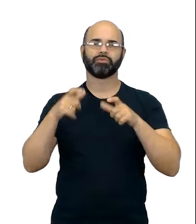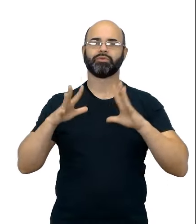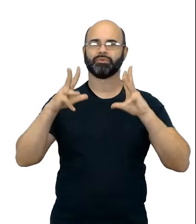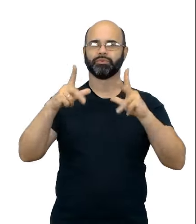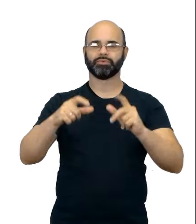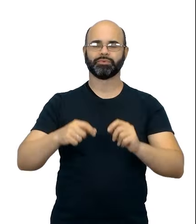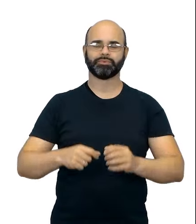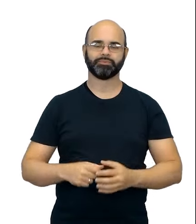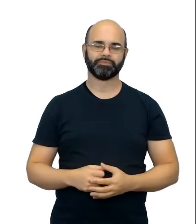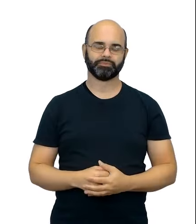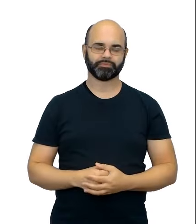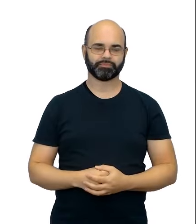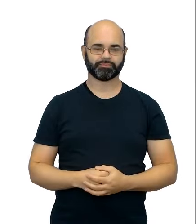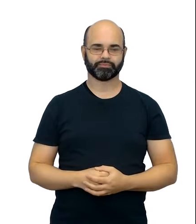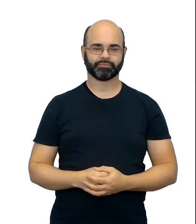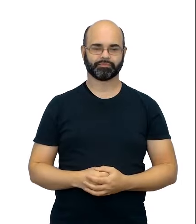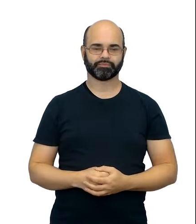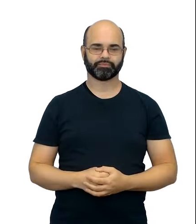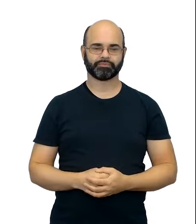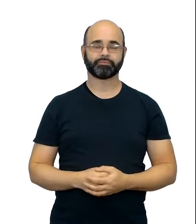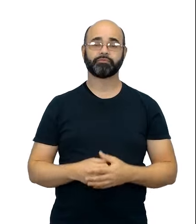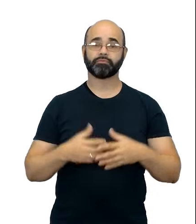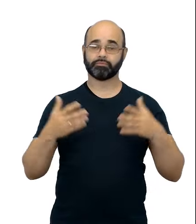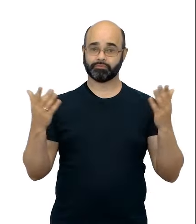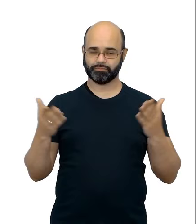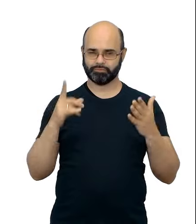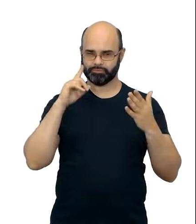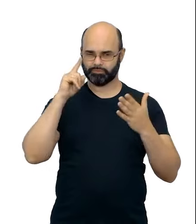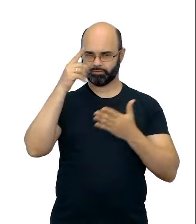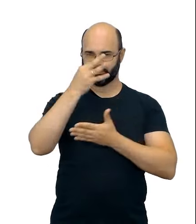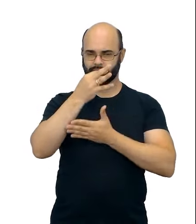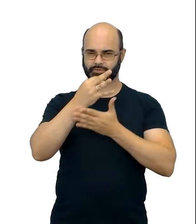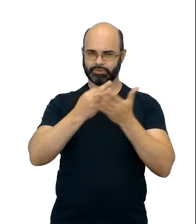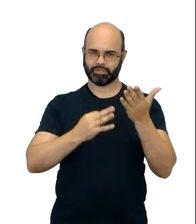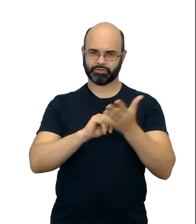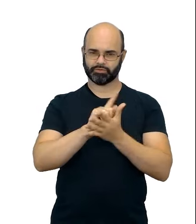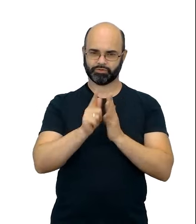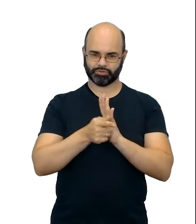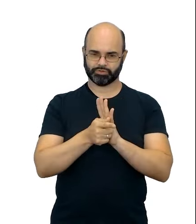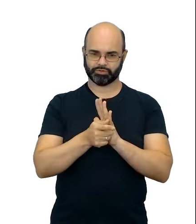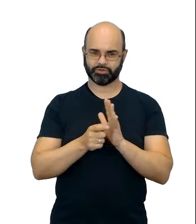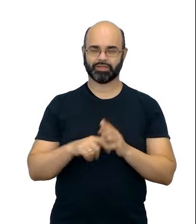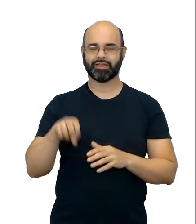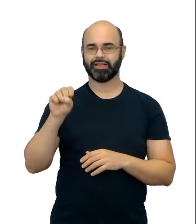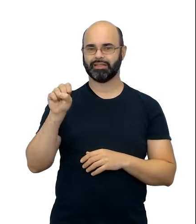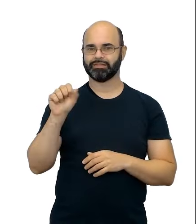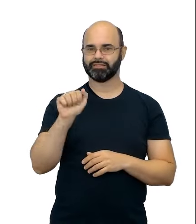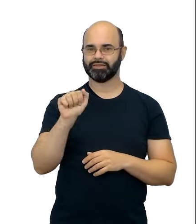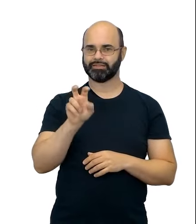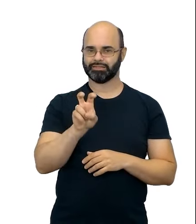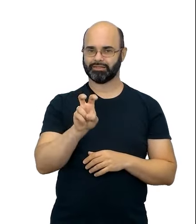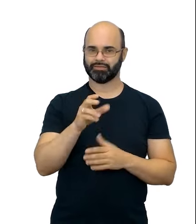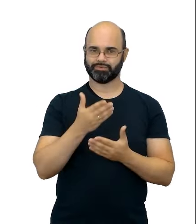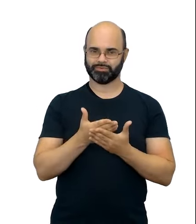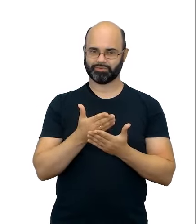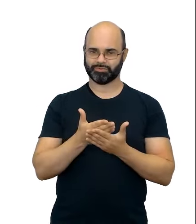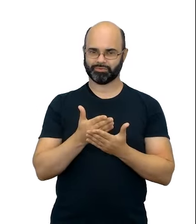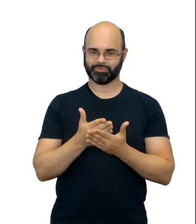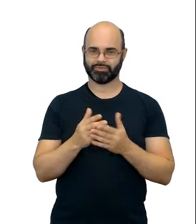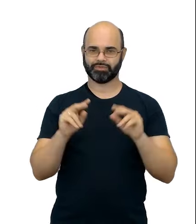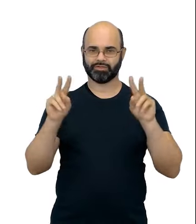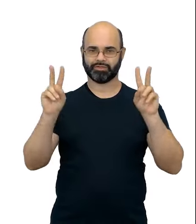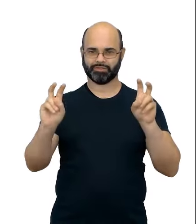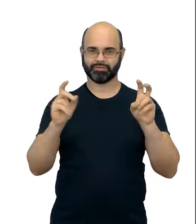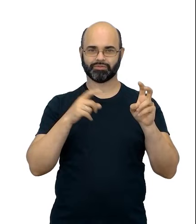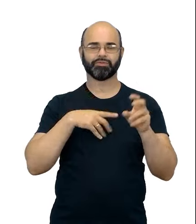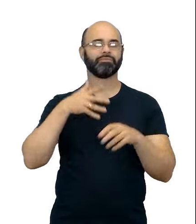Fechando um pouco mais o nosso raciocínio a respeito do gênero textual da SA5, então, numa perspectiva enunciativa discursiva,